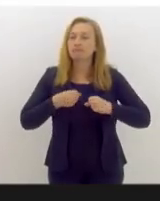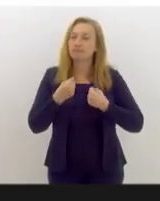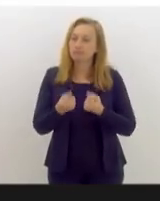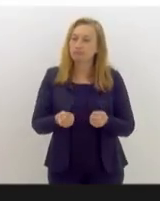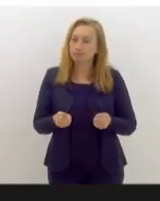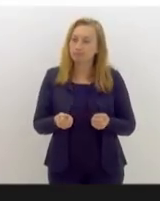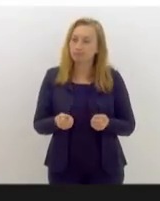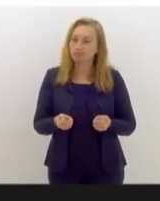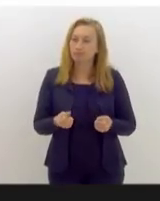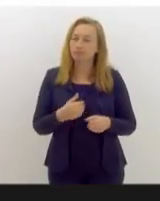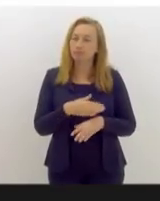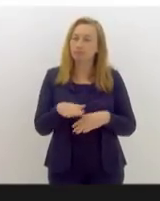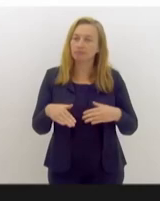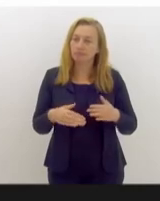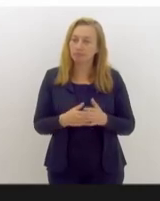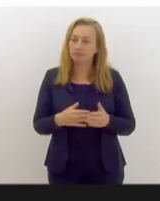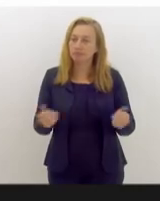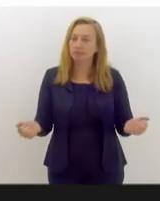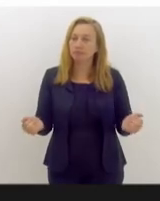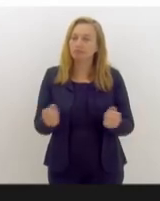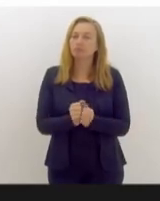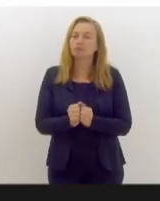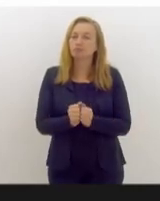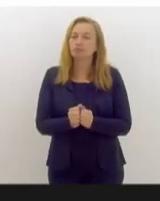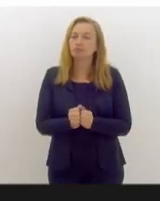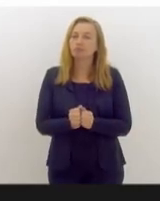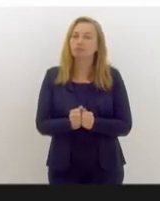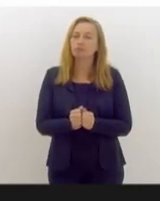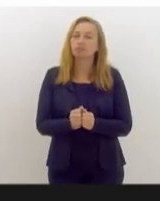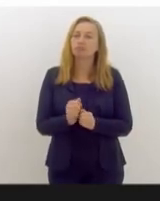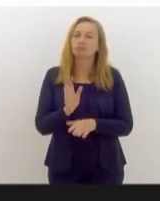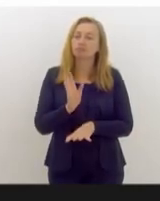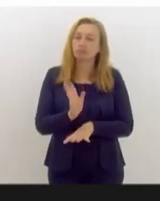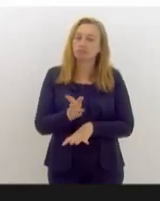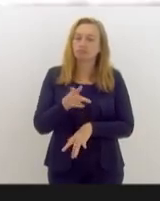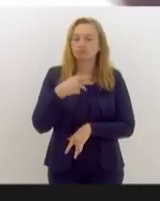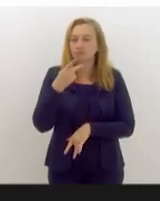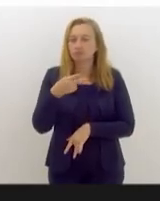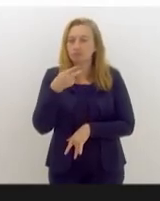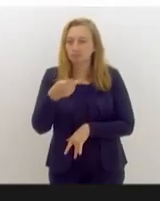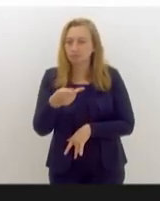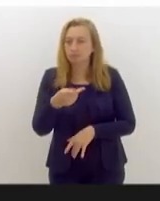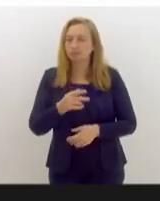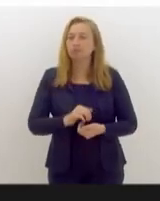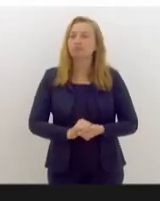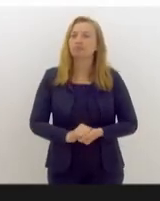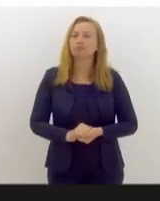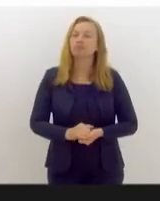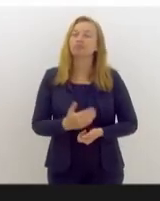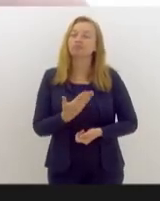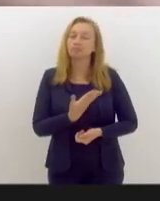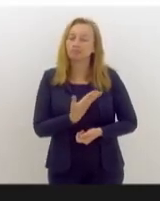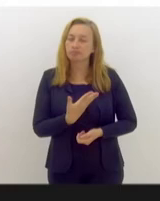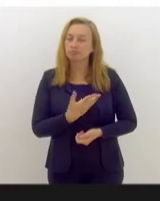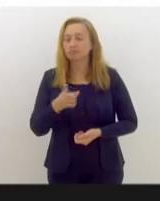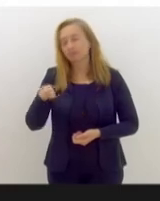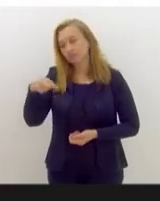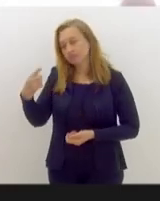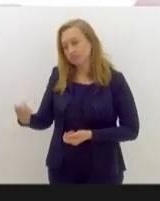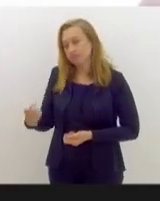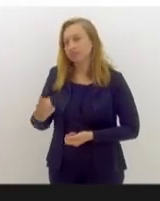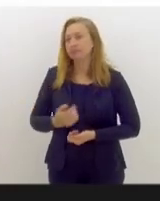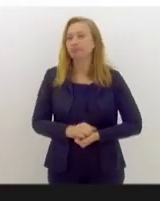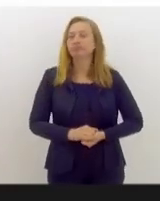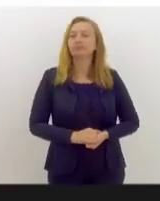de todos os que eu aqui mencionei e outros companheiros que